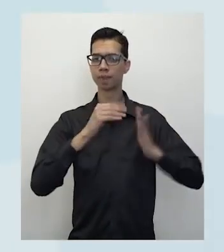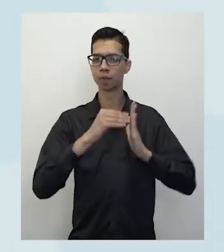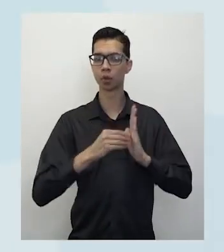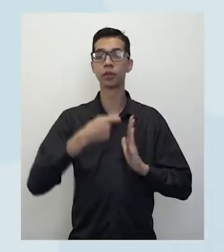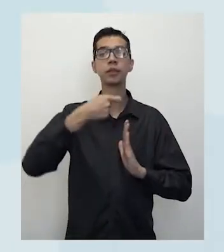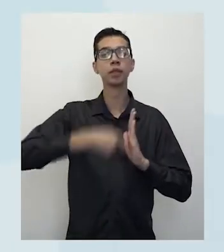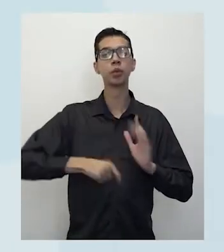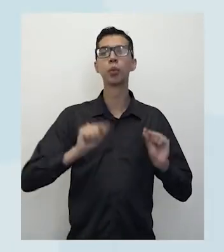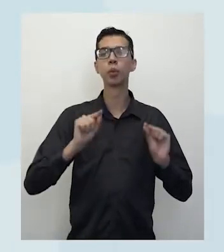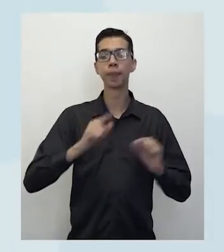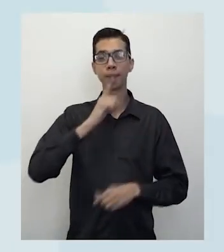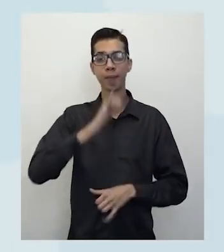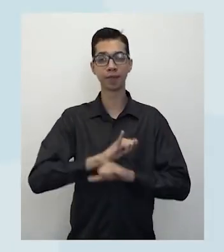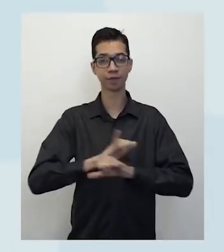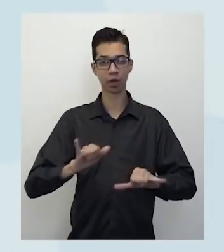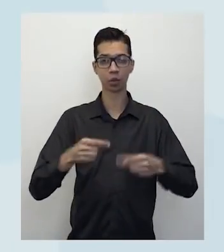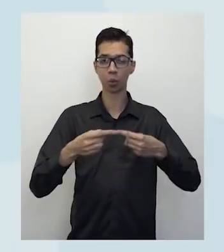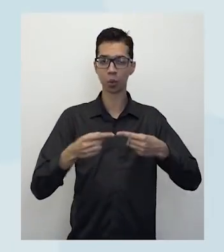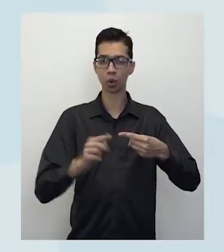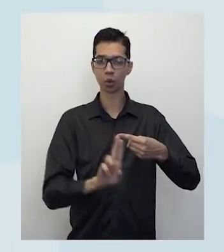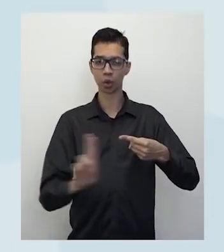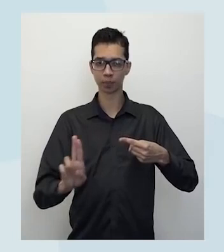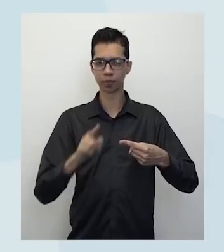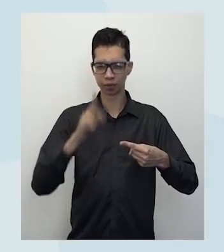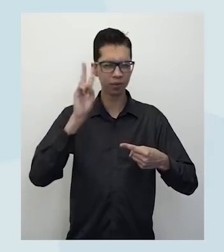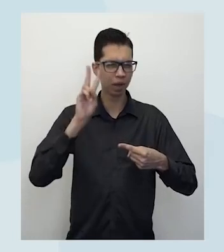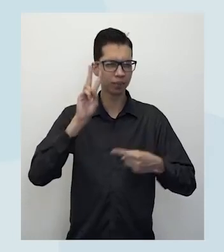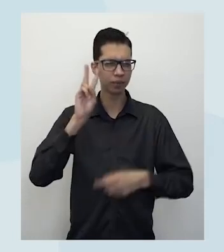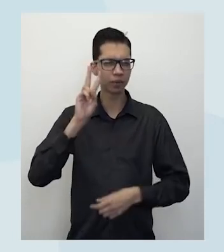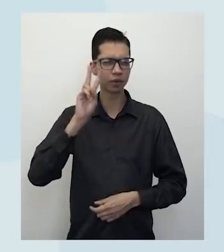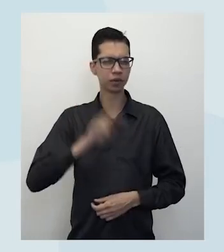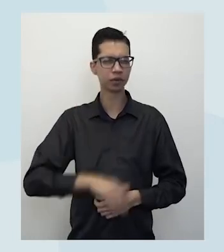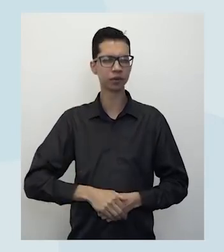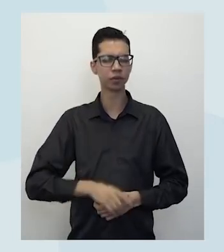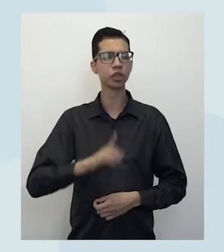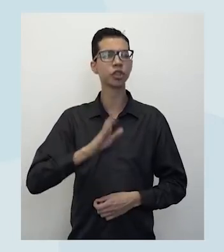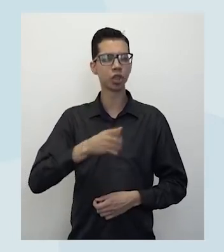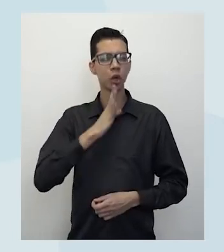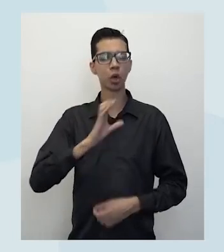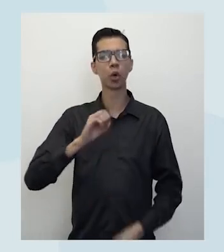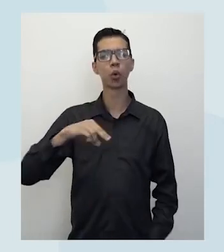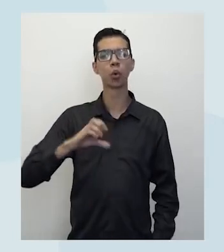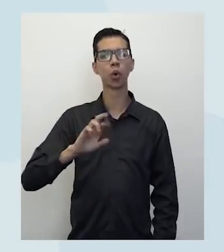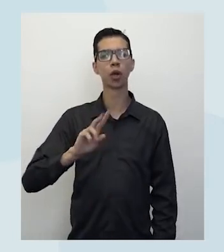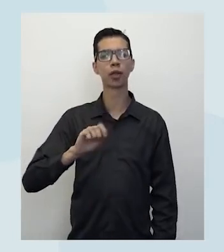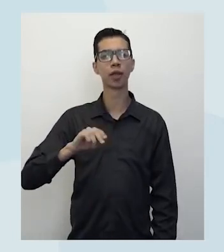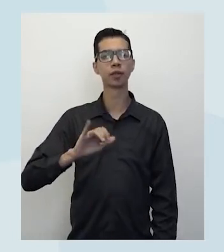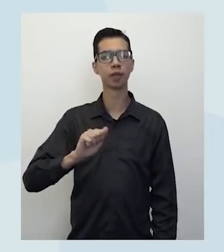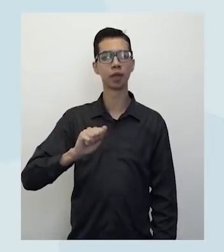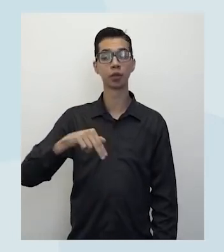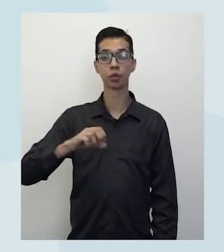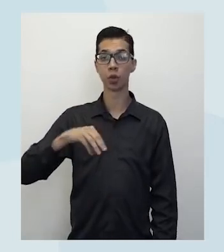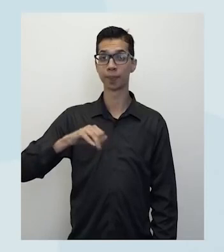pai cita concordância nominal. Será que vocês lembram? Você já ouviu falar disso? Concordância nominal?